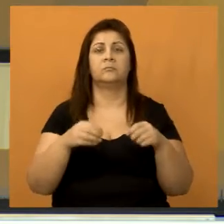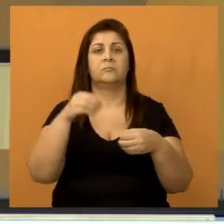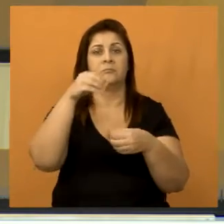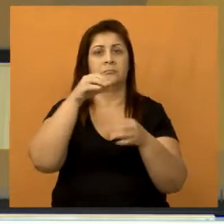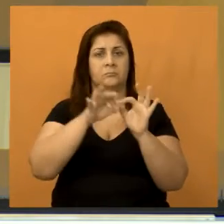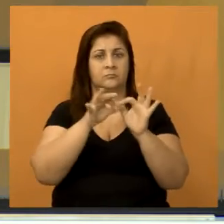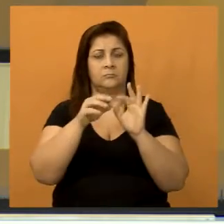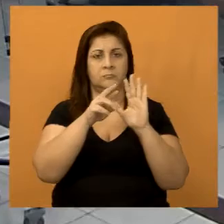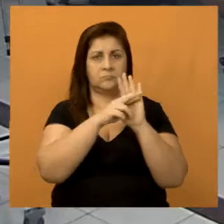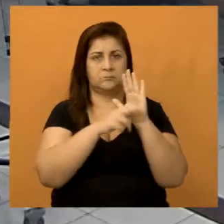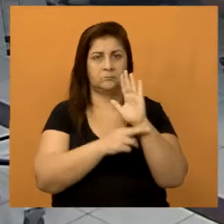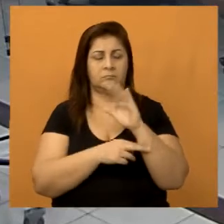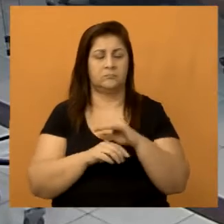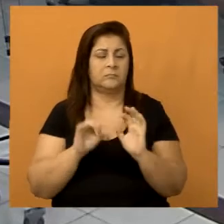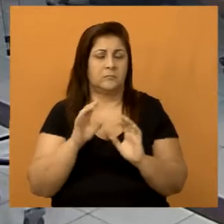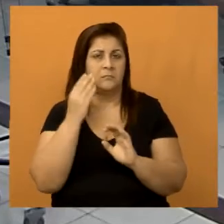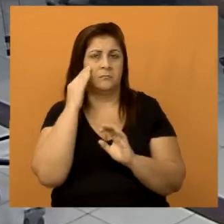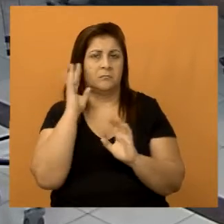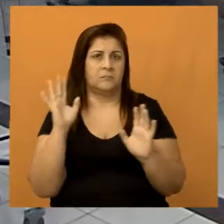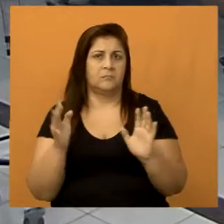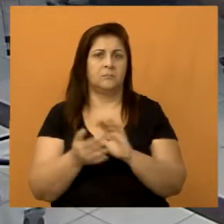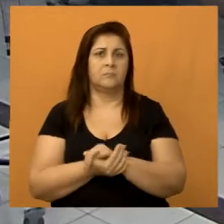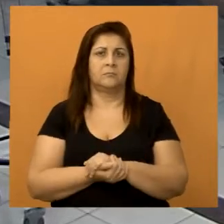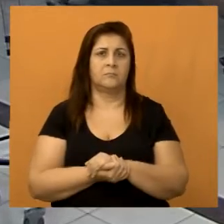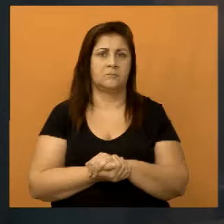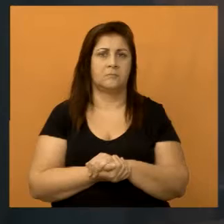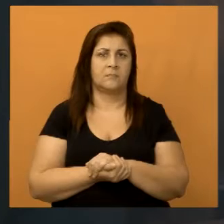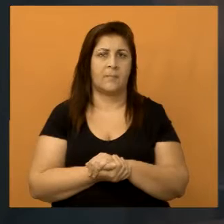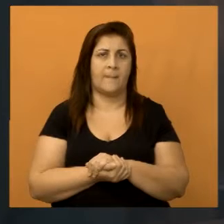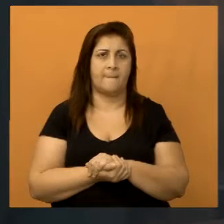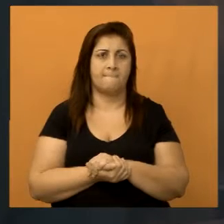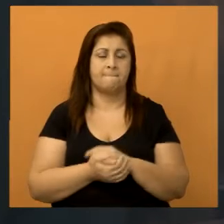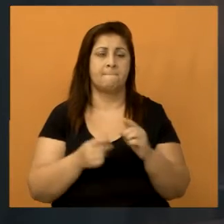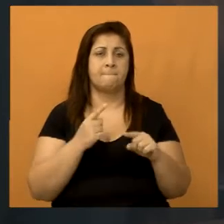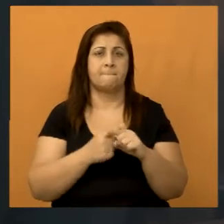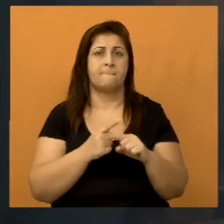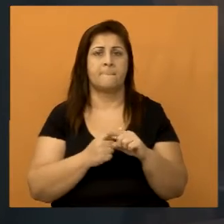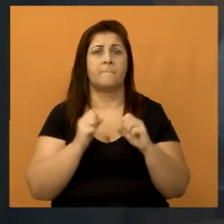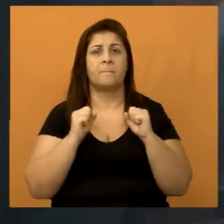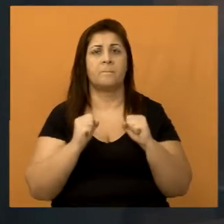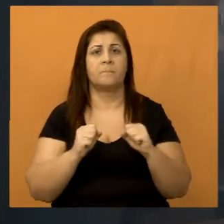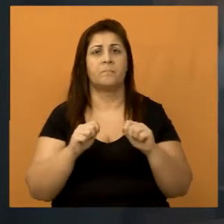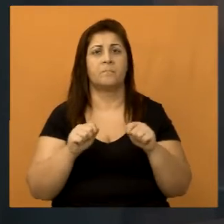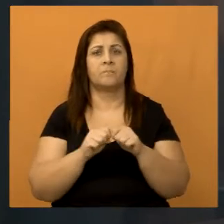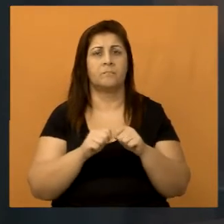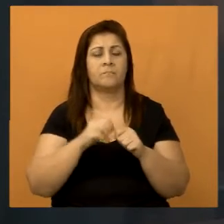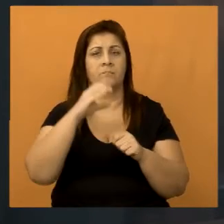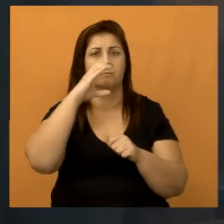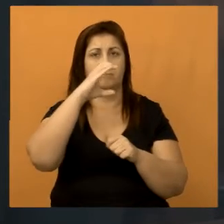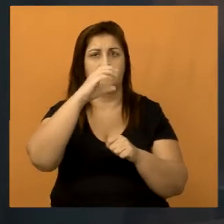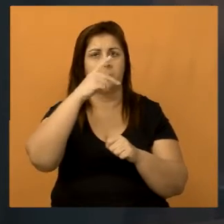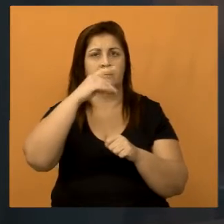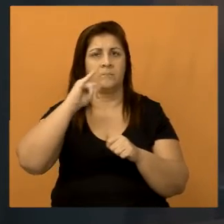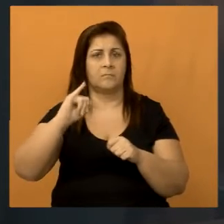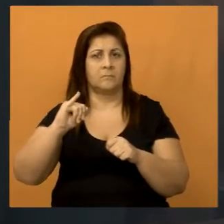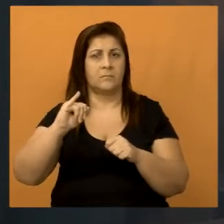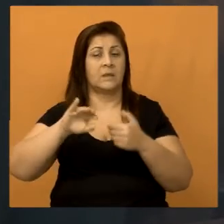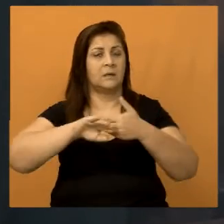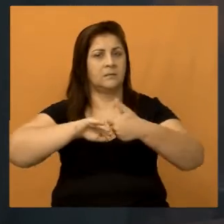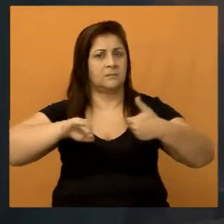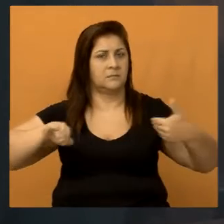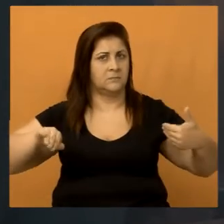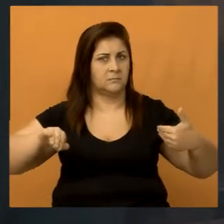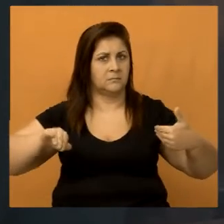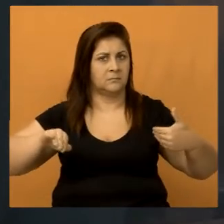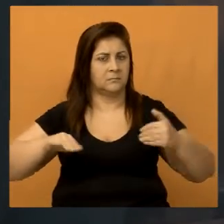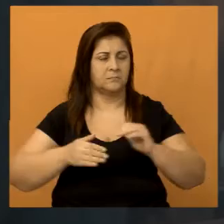regimento. Só para entender, porque normalmente a CPI pode ser feita num momento à parte, não necessariamente na sessão. Então,